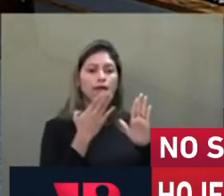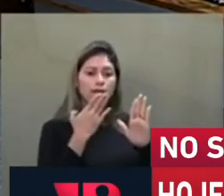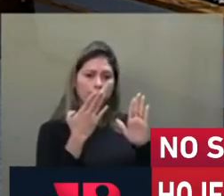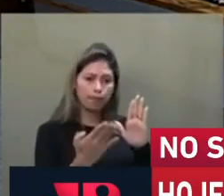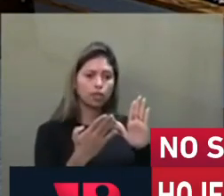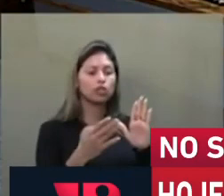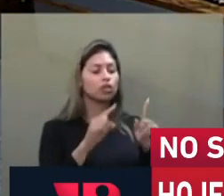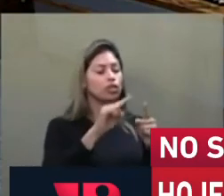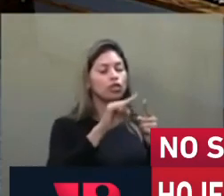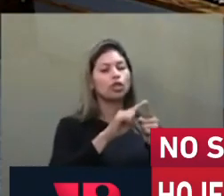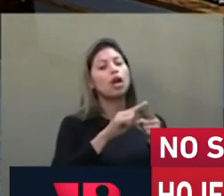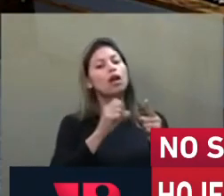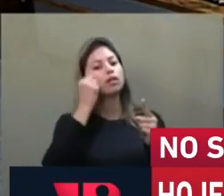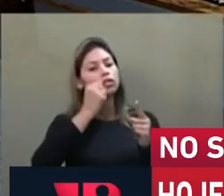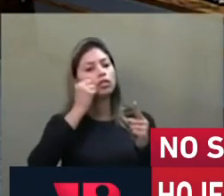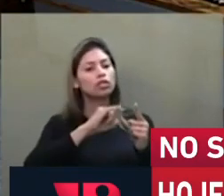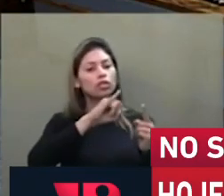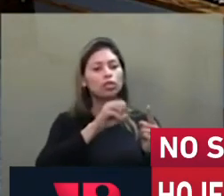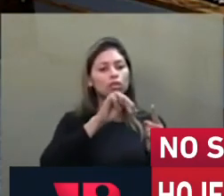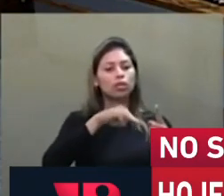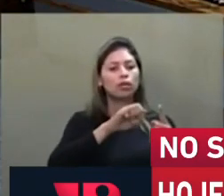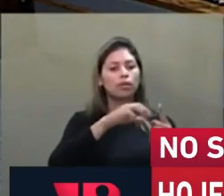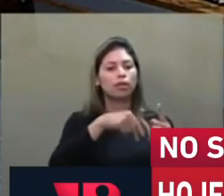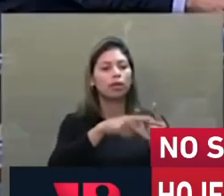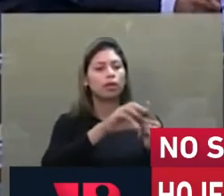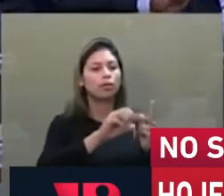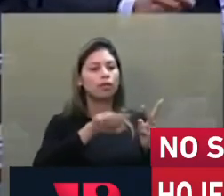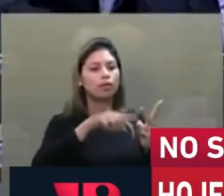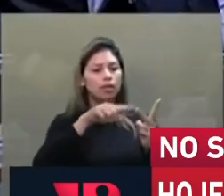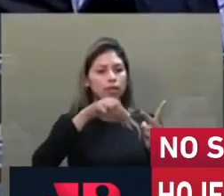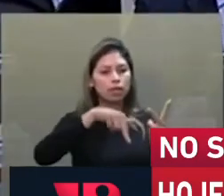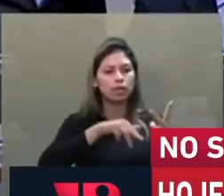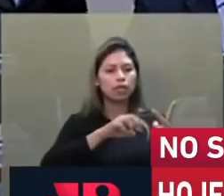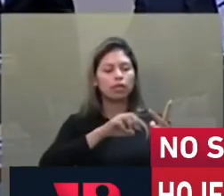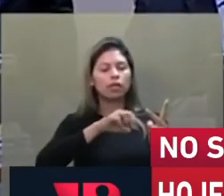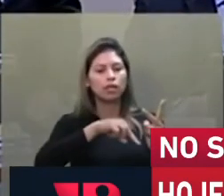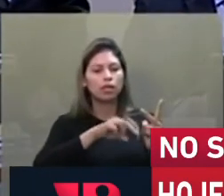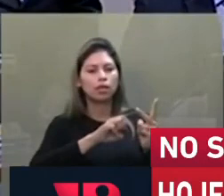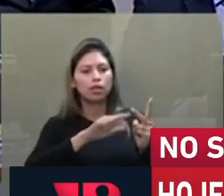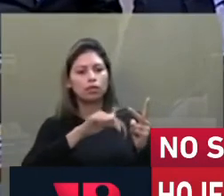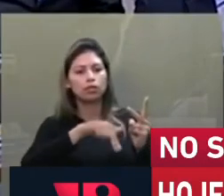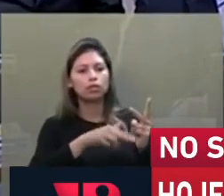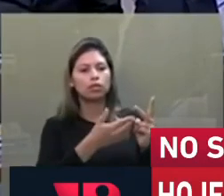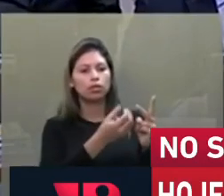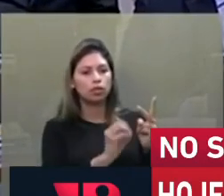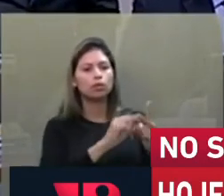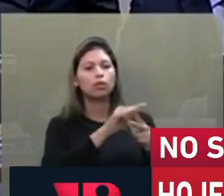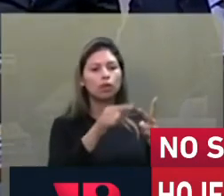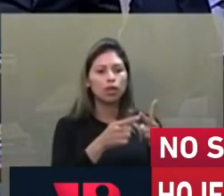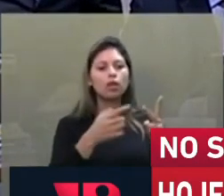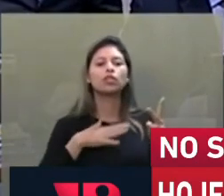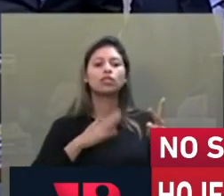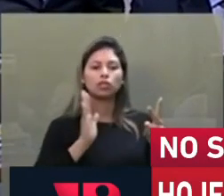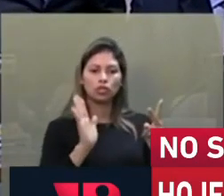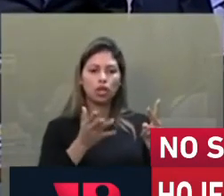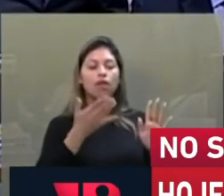no Senado Federal. Nesta terça também começa a semana do esforço concentrado no Senado, que é quando os parlamentares se juntam para votar